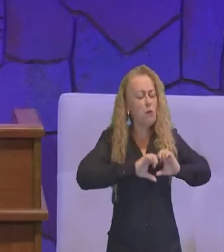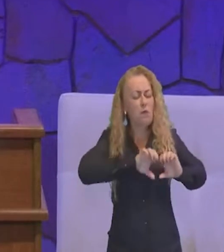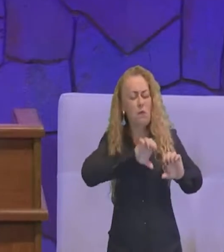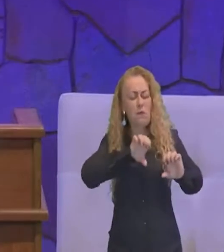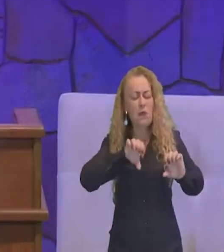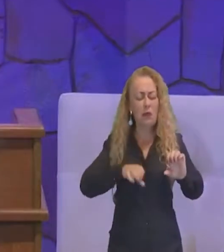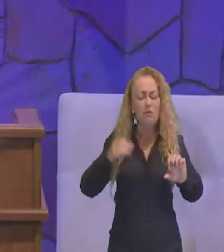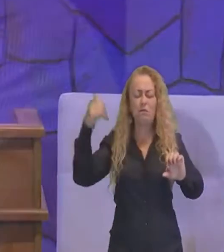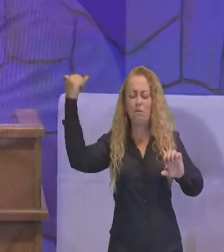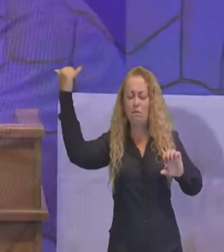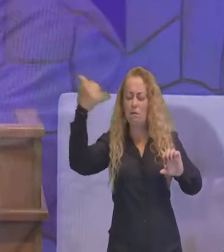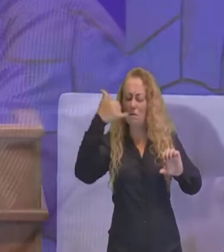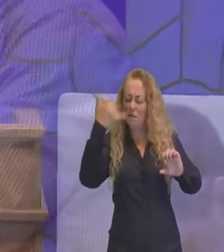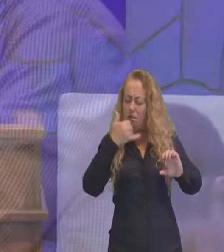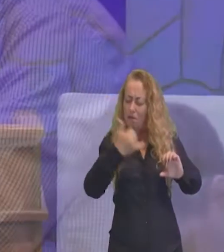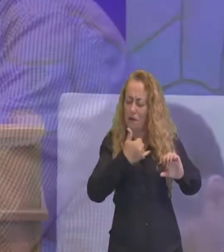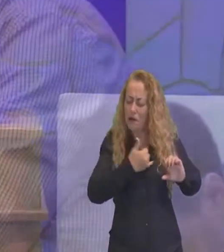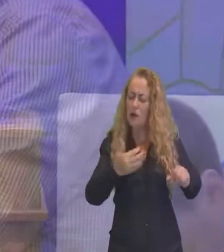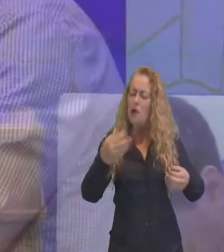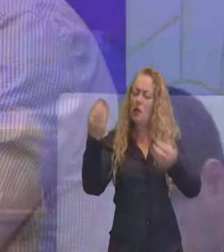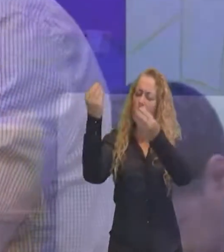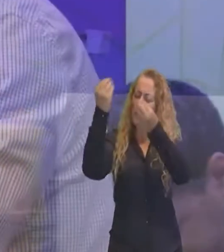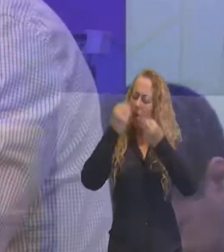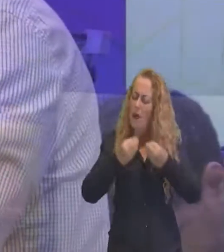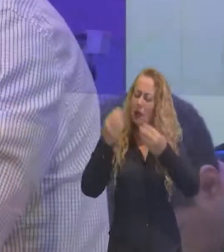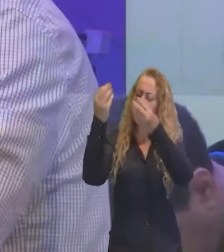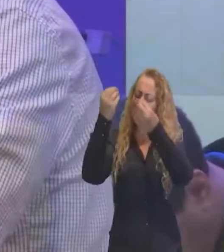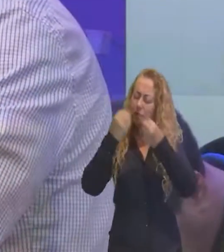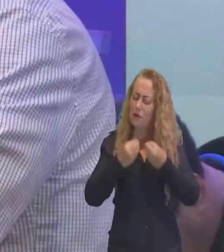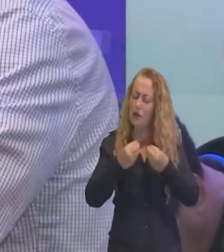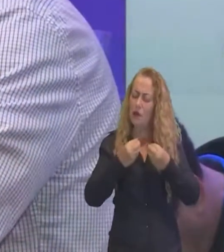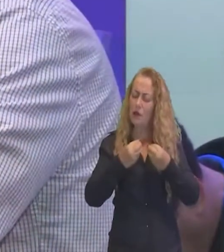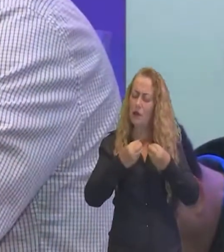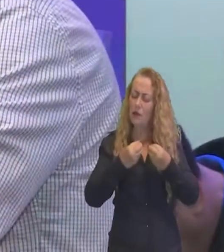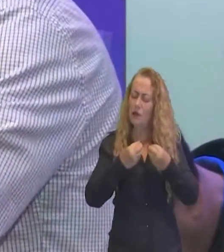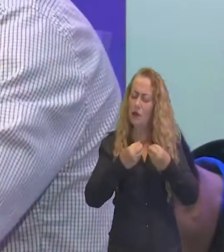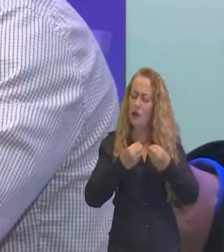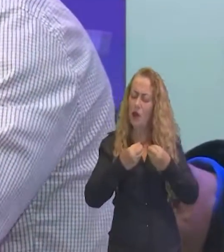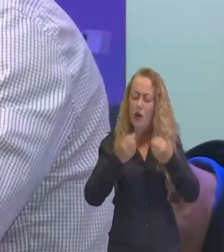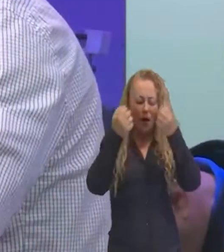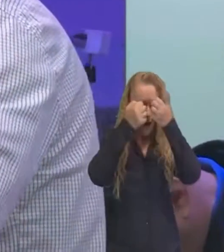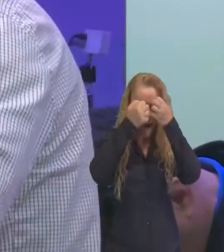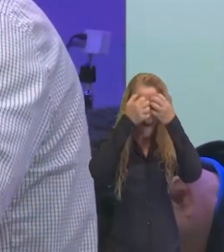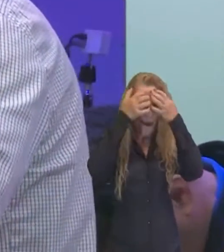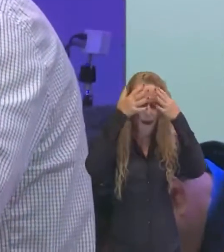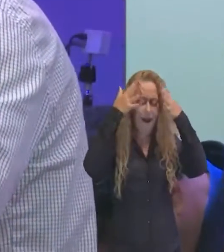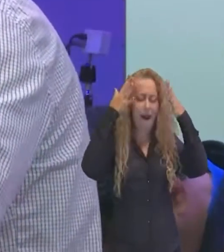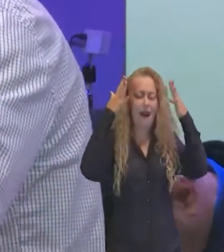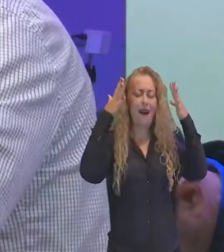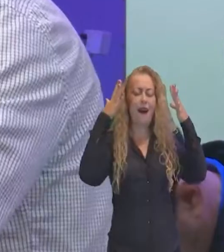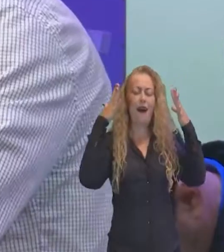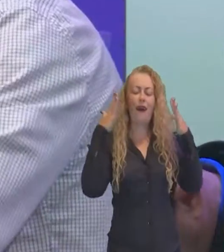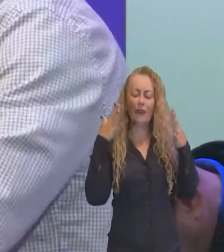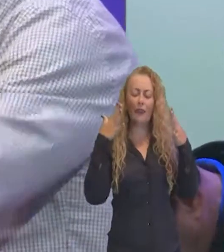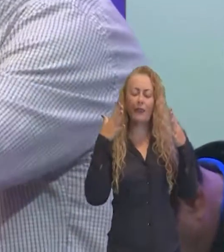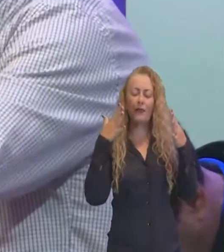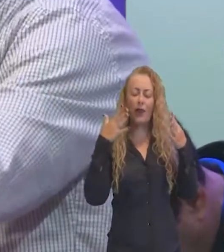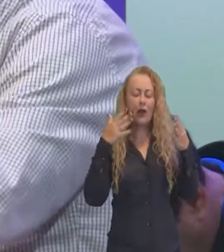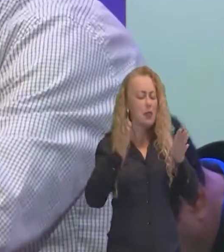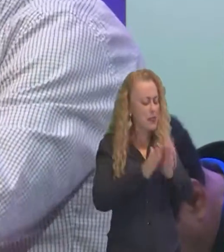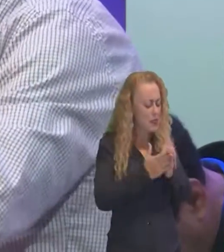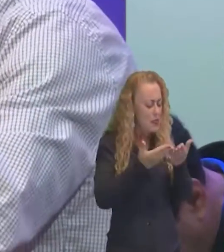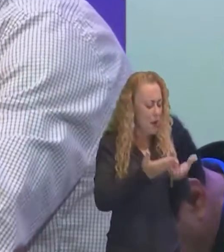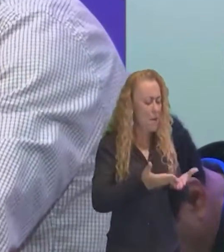Deus, eu peço nessa noite revelação na revelação. Deus, traga revelação na revelação